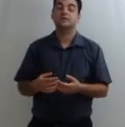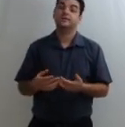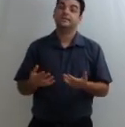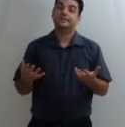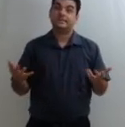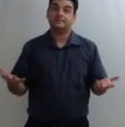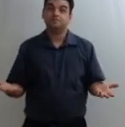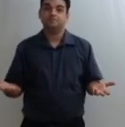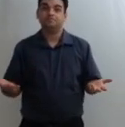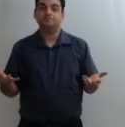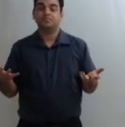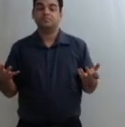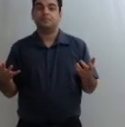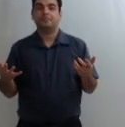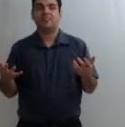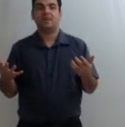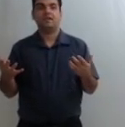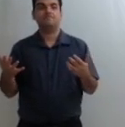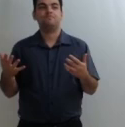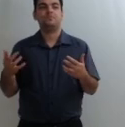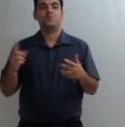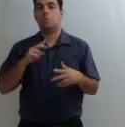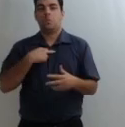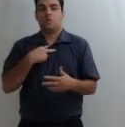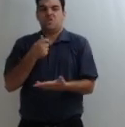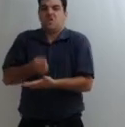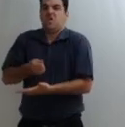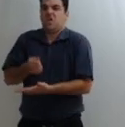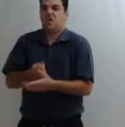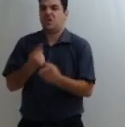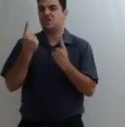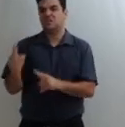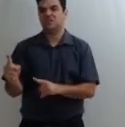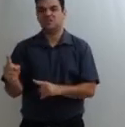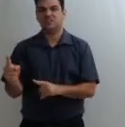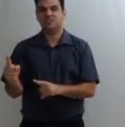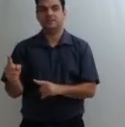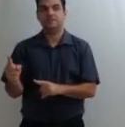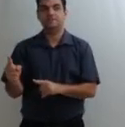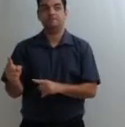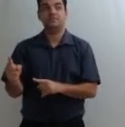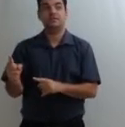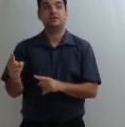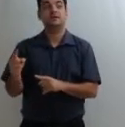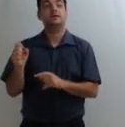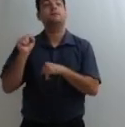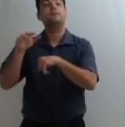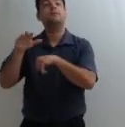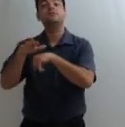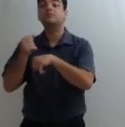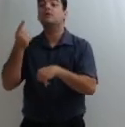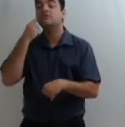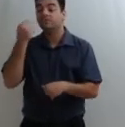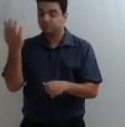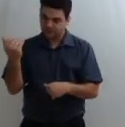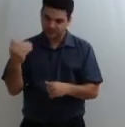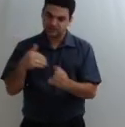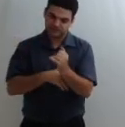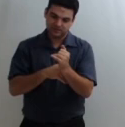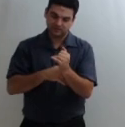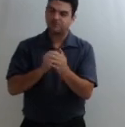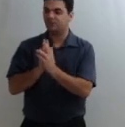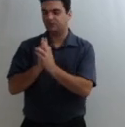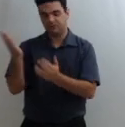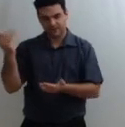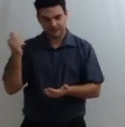constando que não há constrangimento legal da magistrada intimá-lo para apresentar. Não é? Agora, o que não